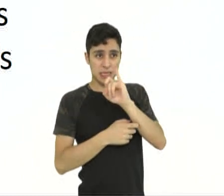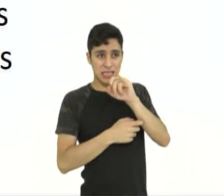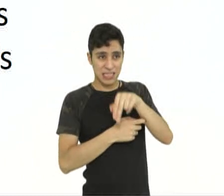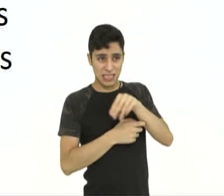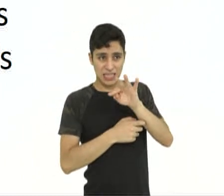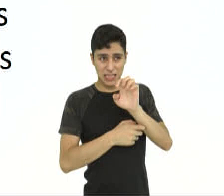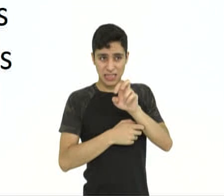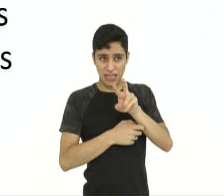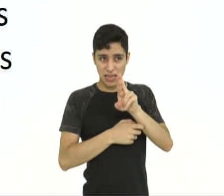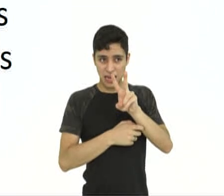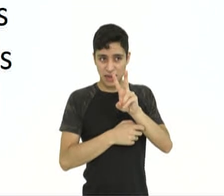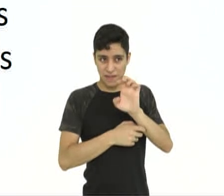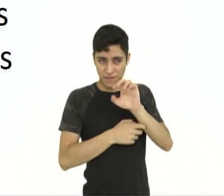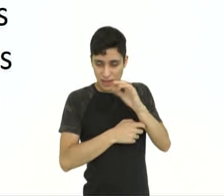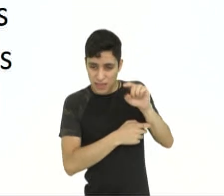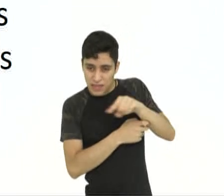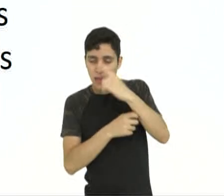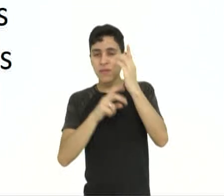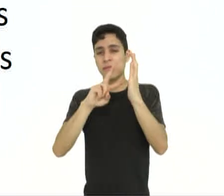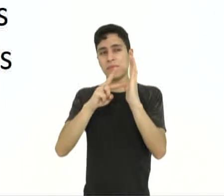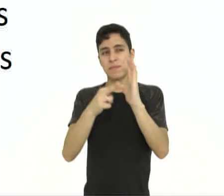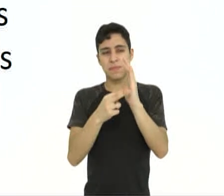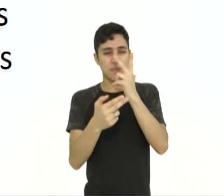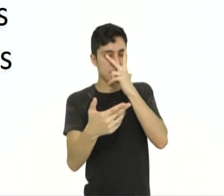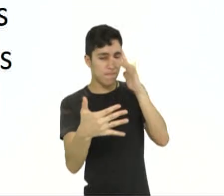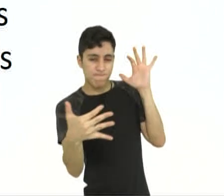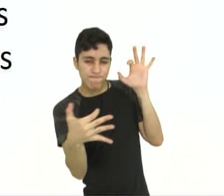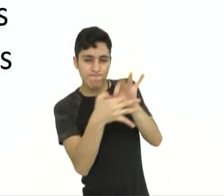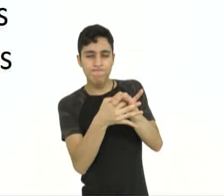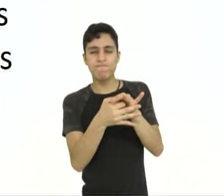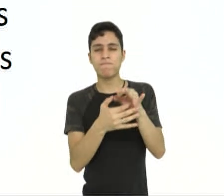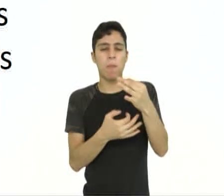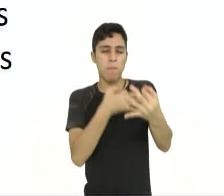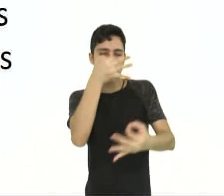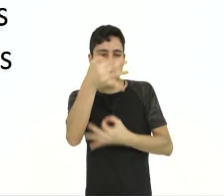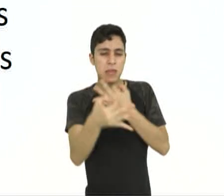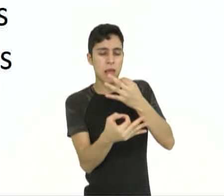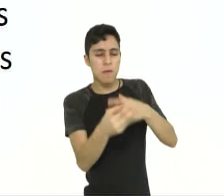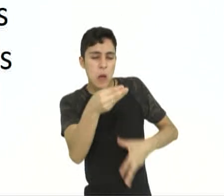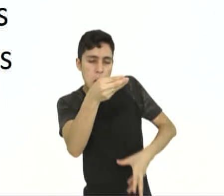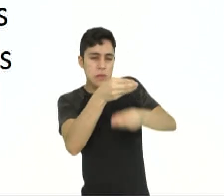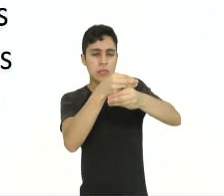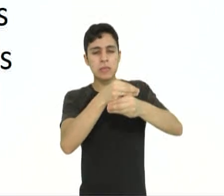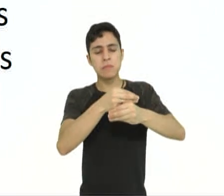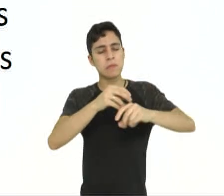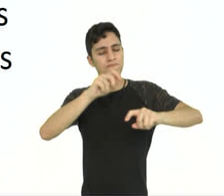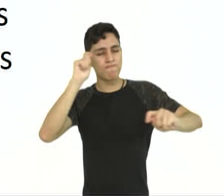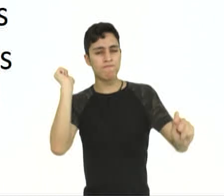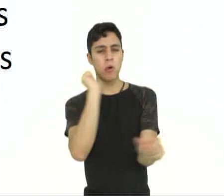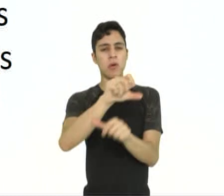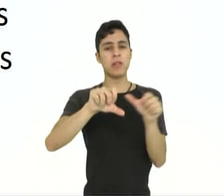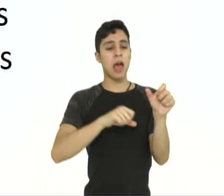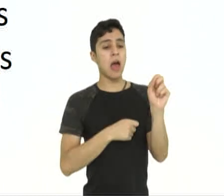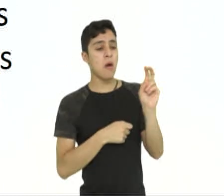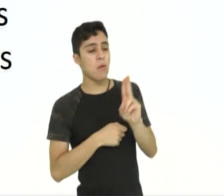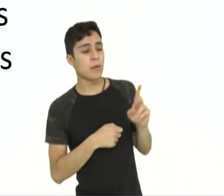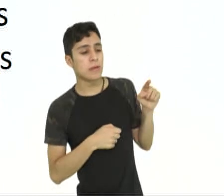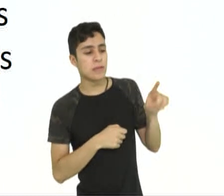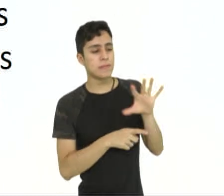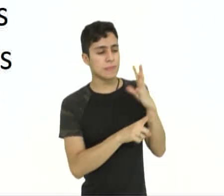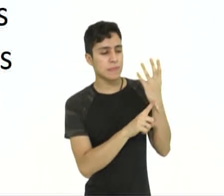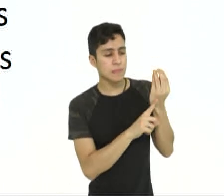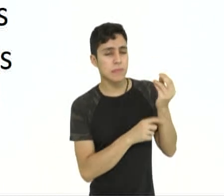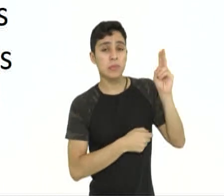então, intervir, interferir, interceder, emitir opinião, contribuir com ideias por meio da arte, usando a